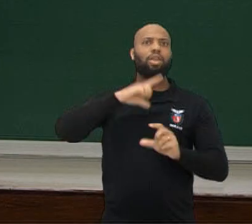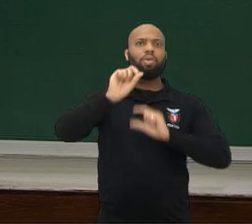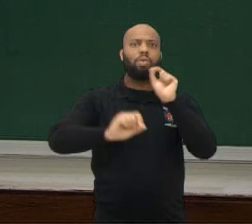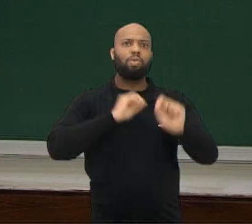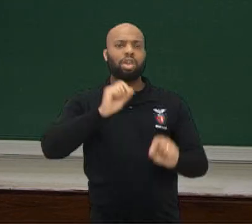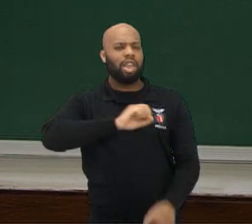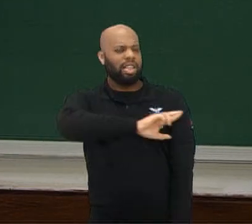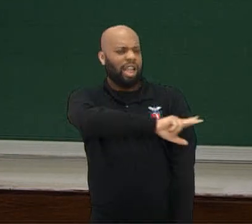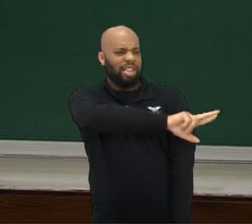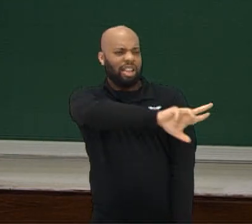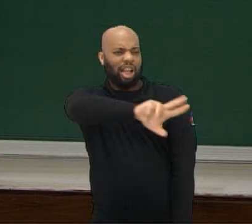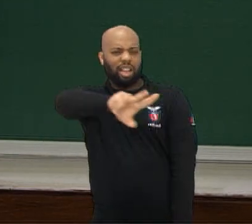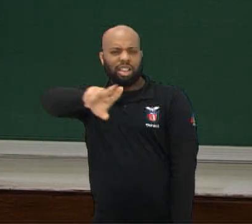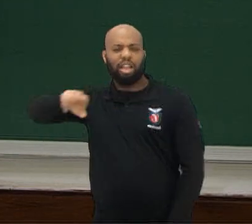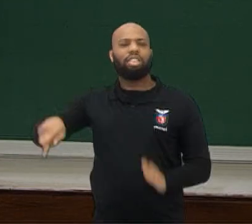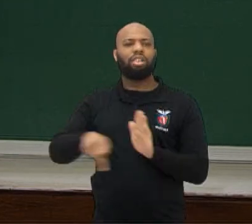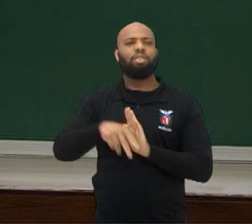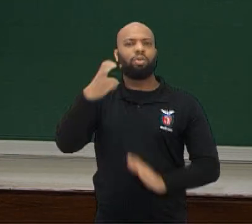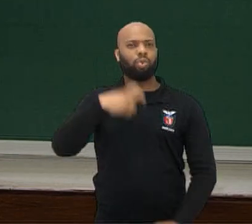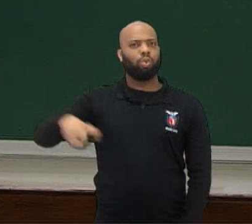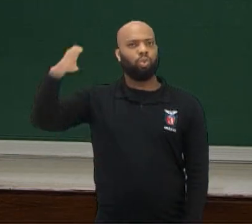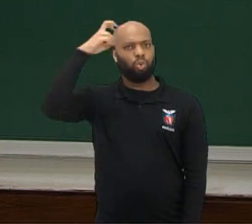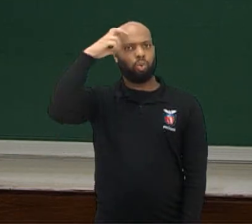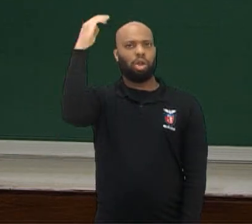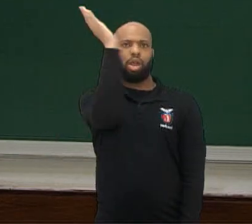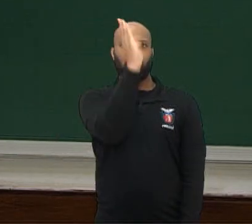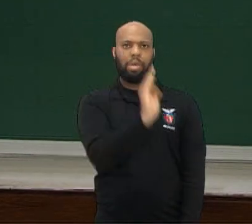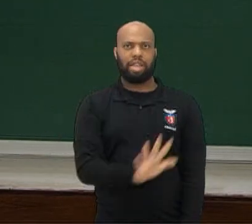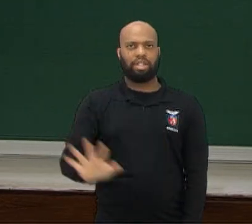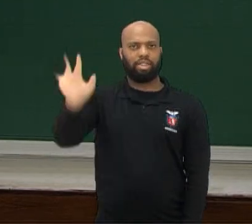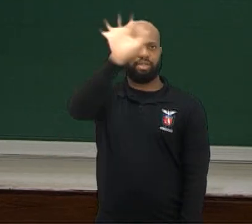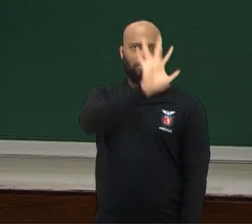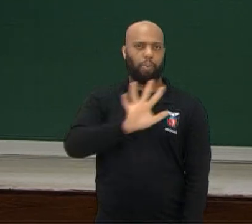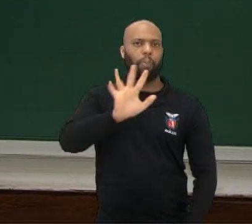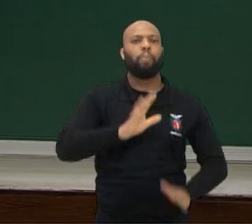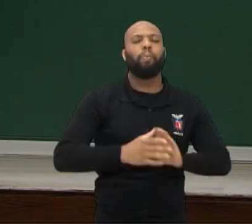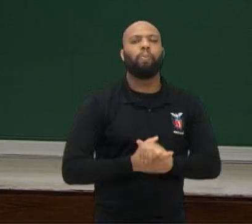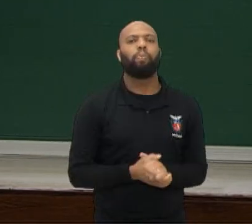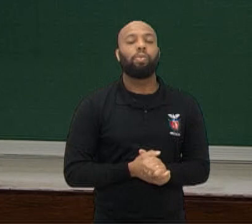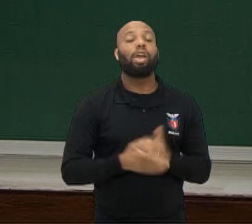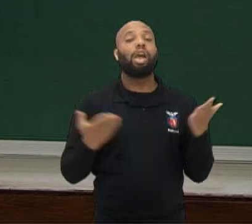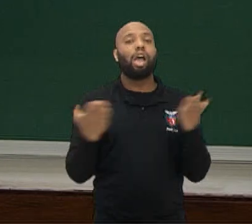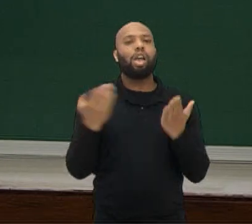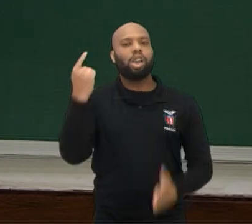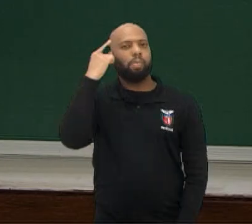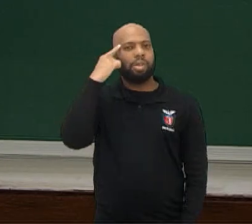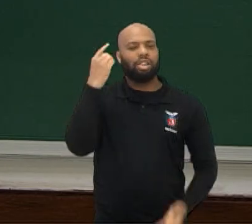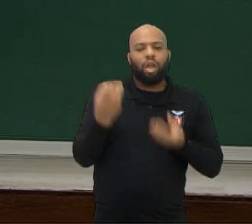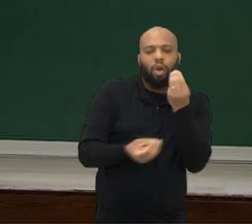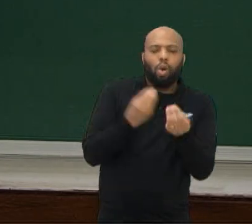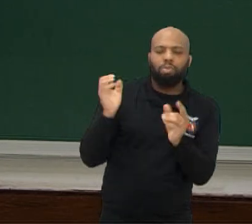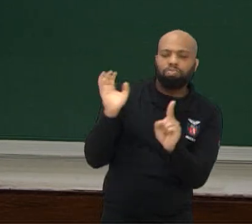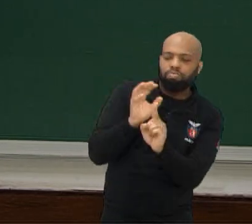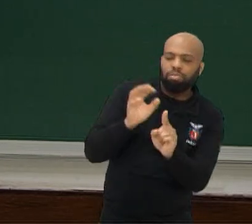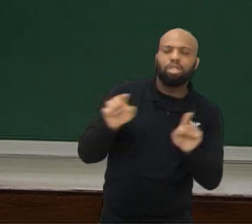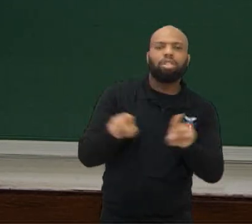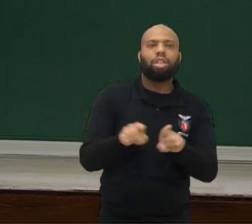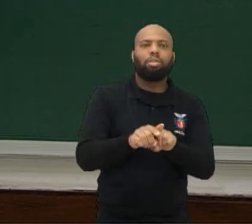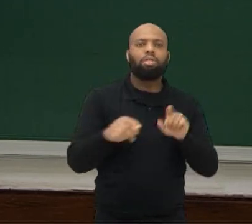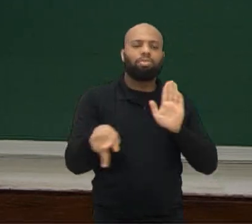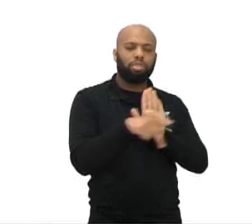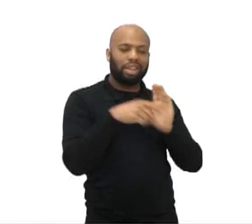diversidade cultural da população brasileira, ok? Então vamos pensar um pouquinho ali e como isso influencia